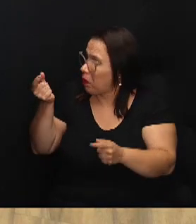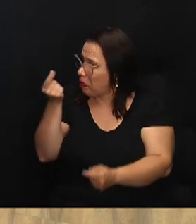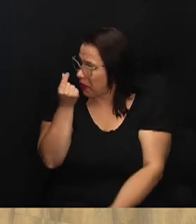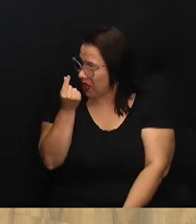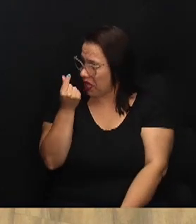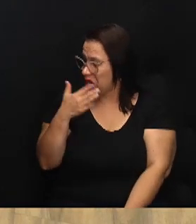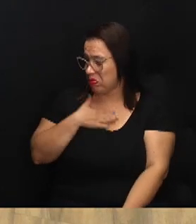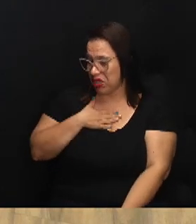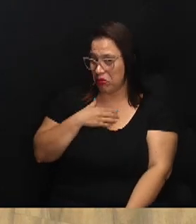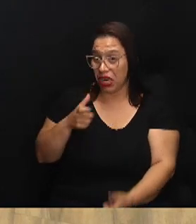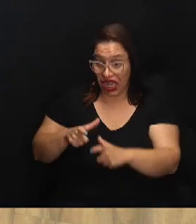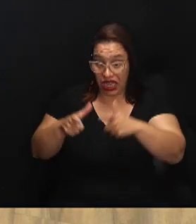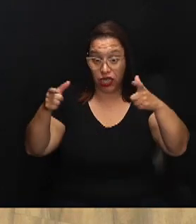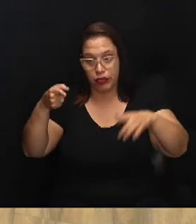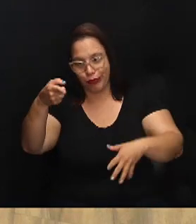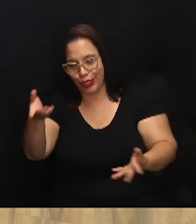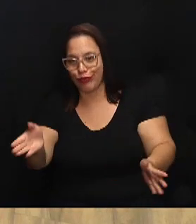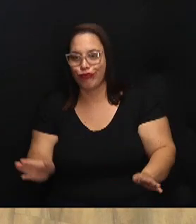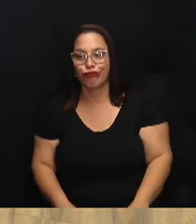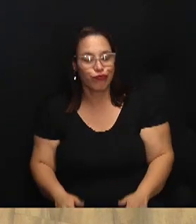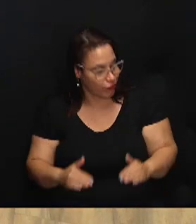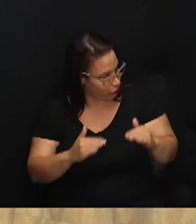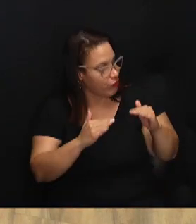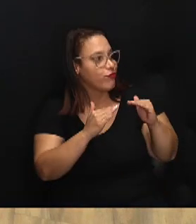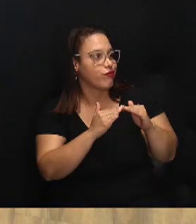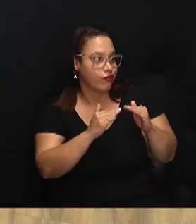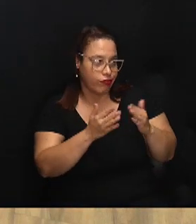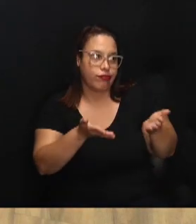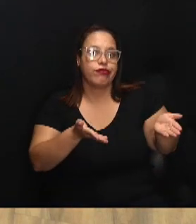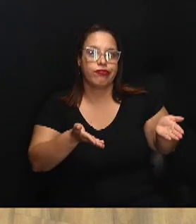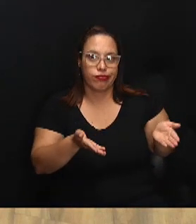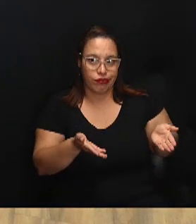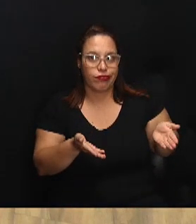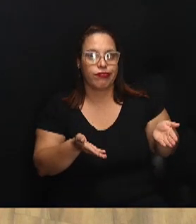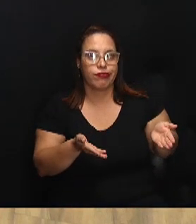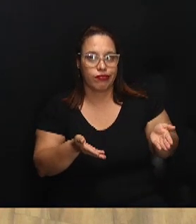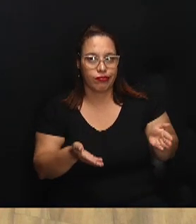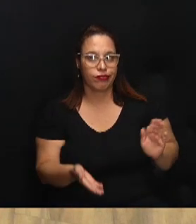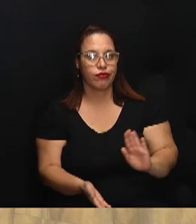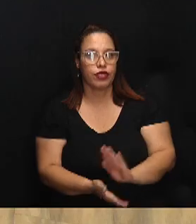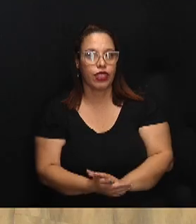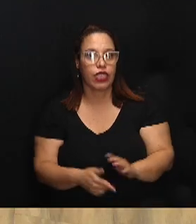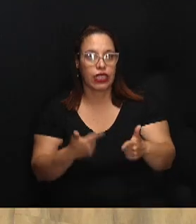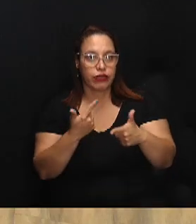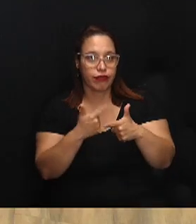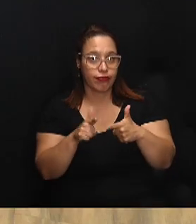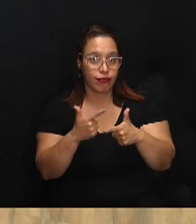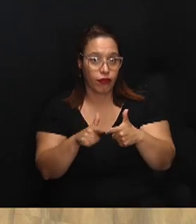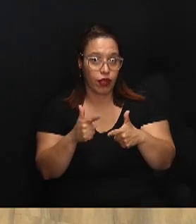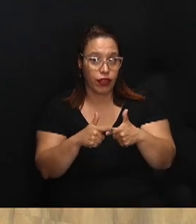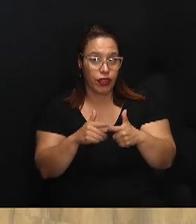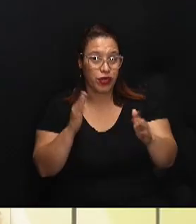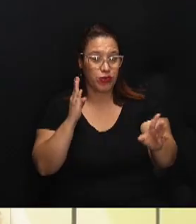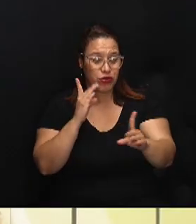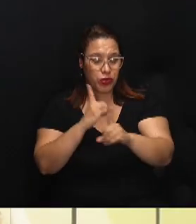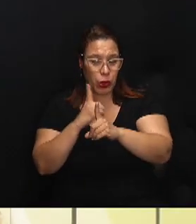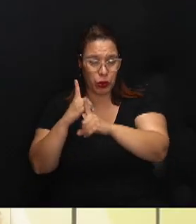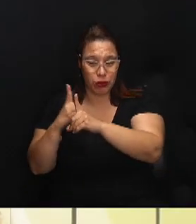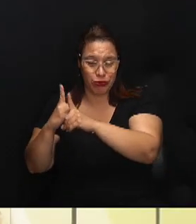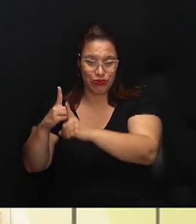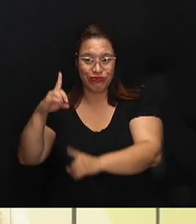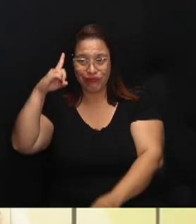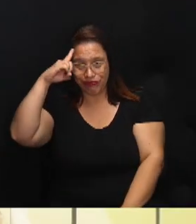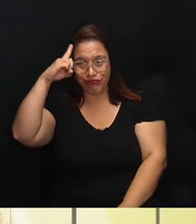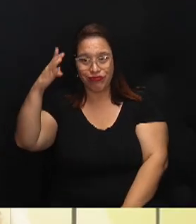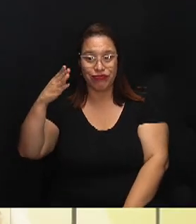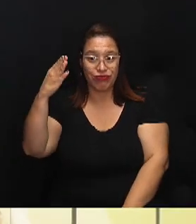demais para mim é grande para você, exatamente, né? Às vezes, isso é um problema que as pessoas acabam encontrando no dia a dia, né? Porque